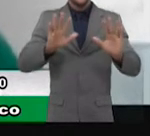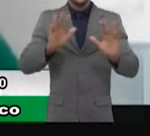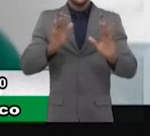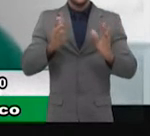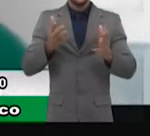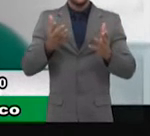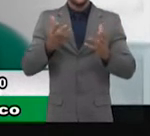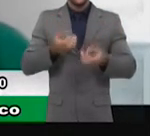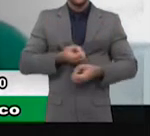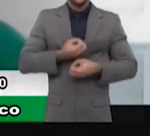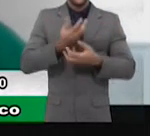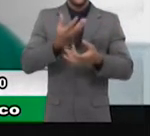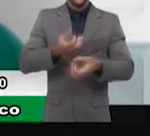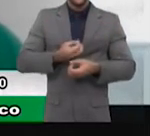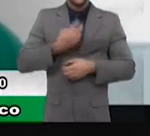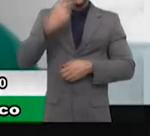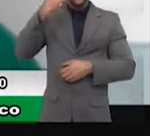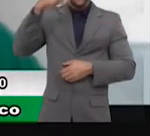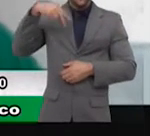senhores vereadores que é assim.